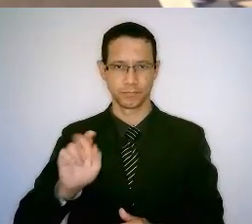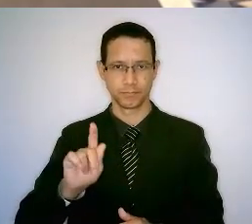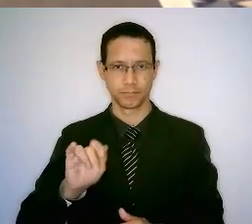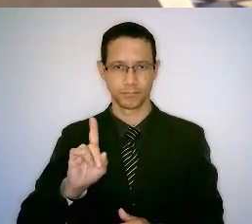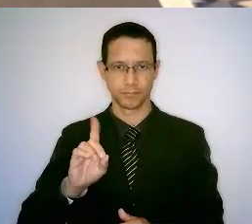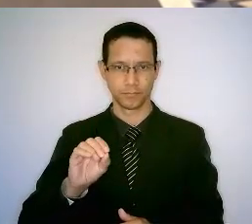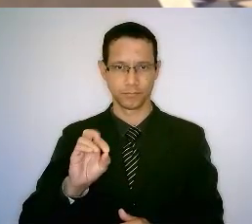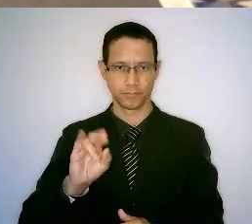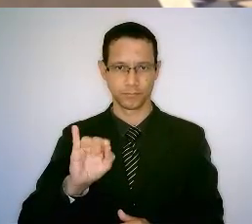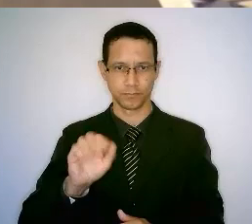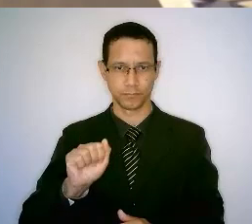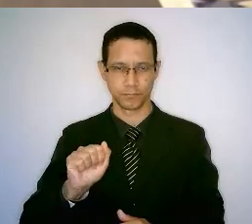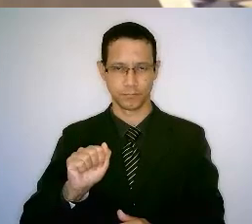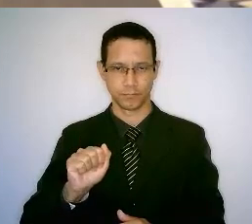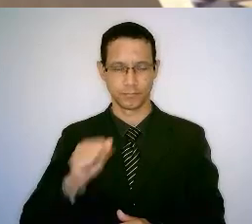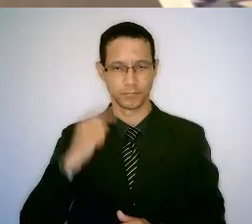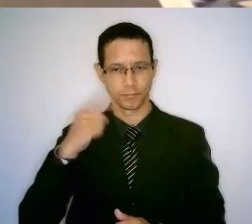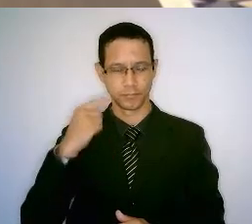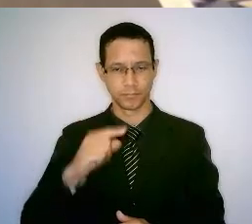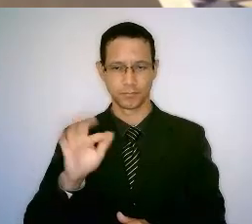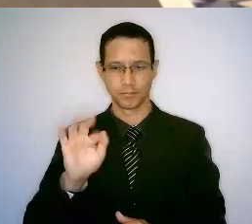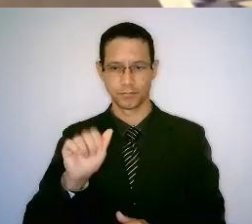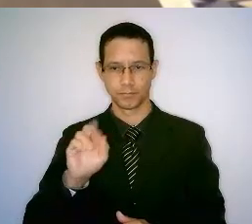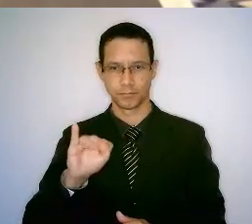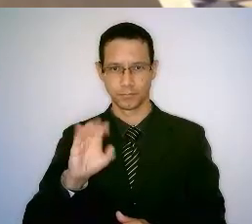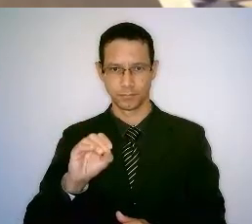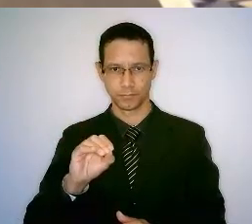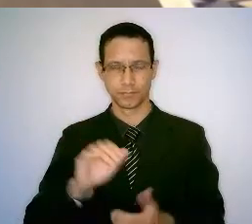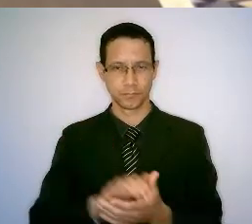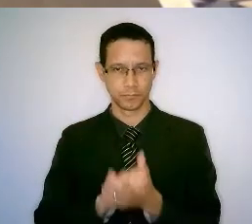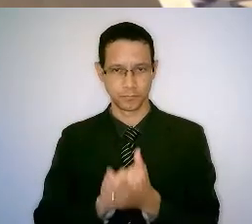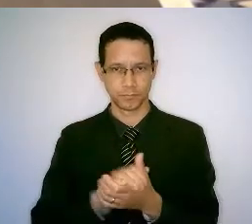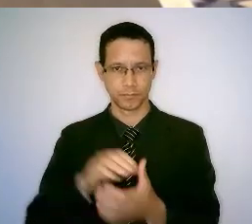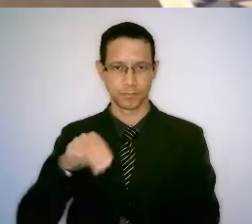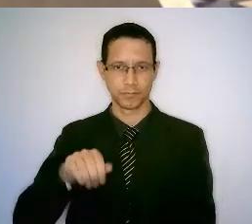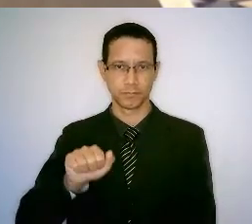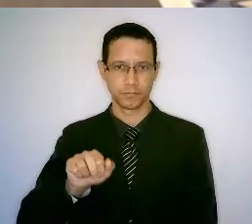Shoa, e também cumprimentando o desembargador Márcio Antônio Boscaro,